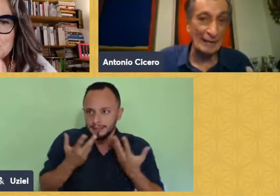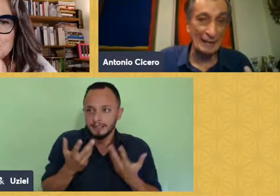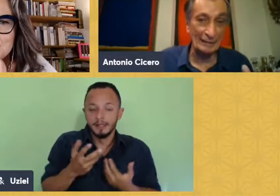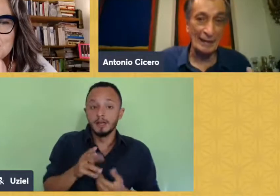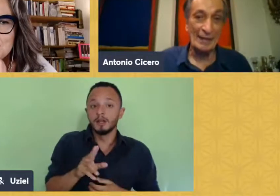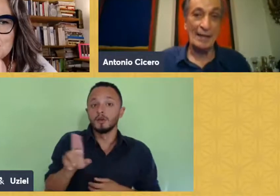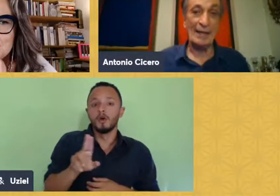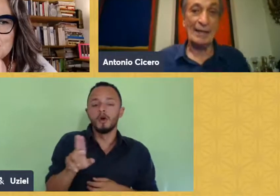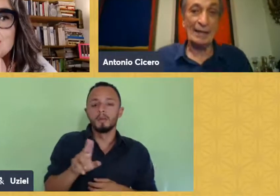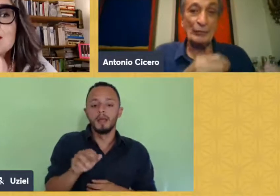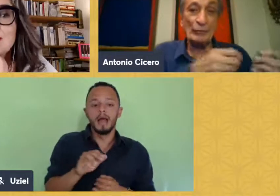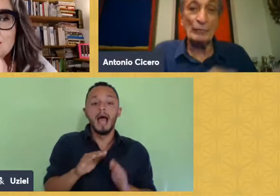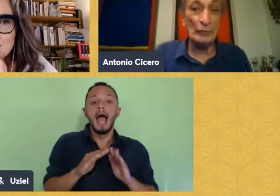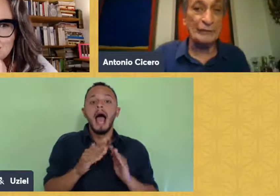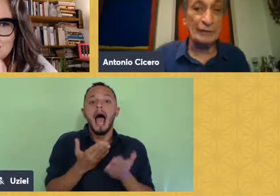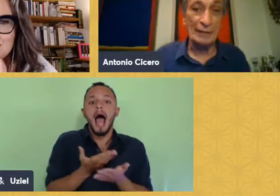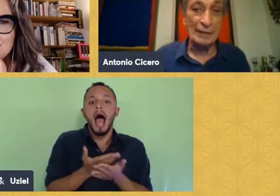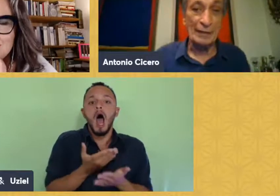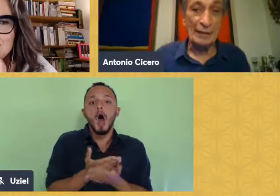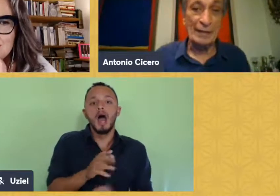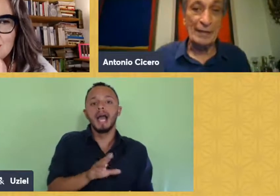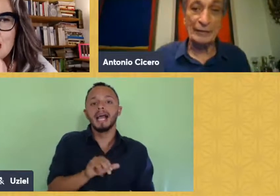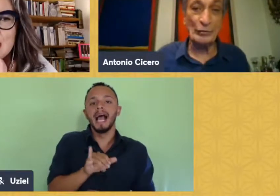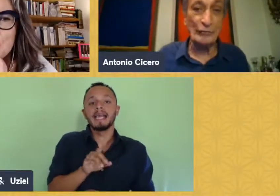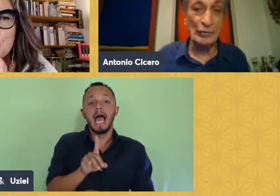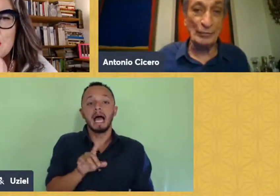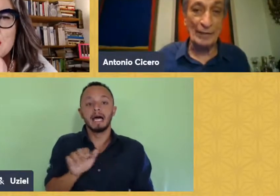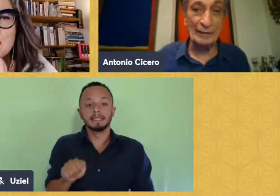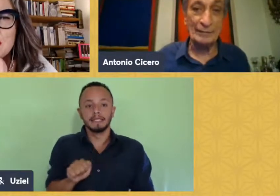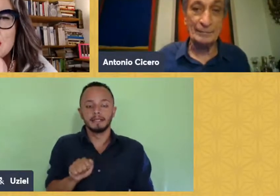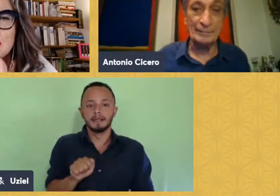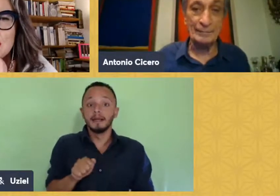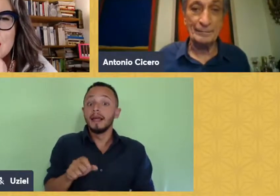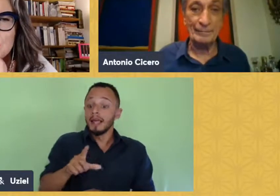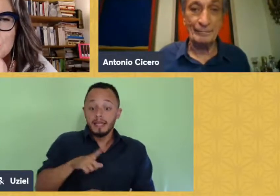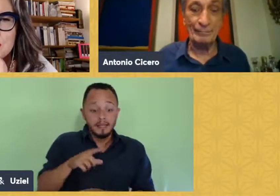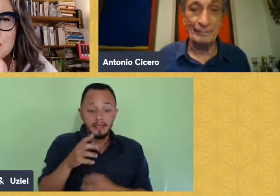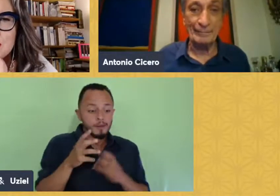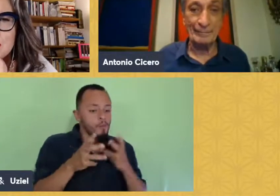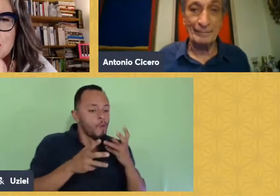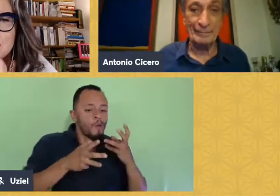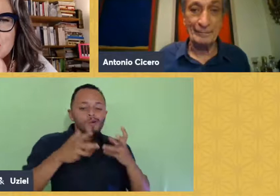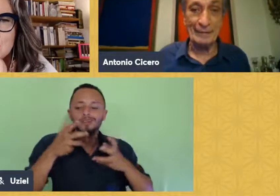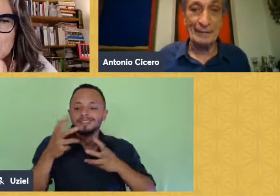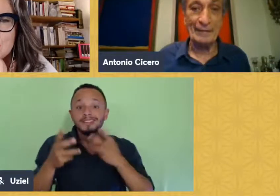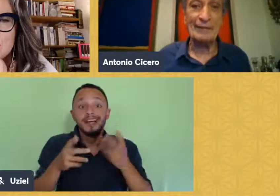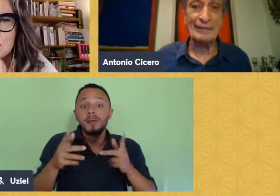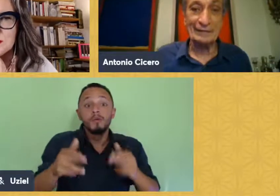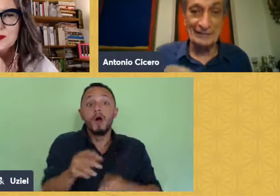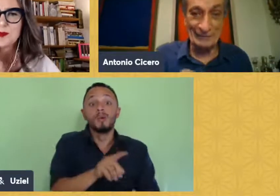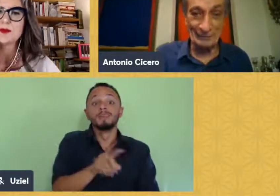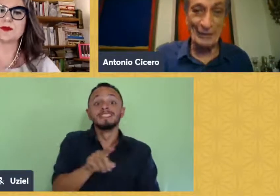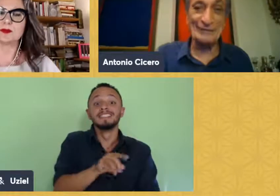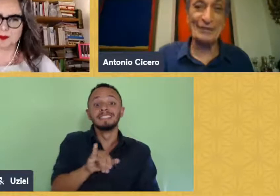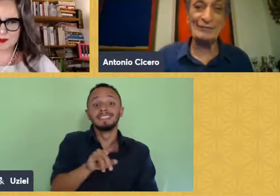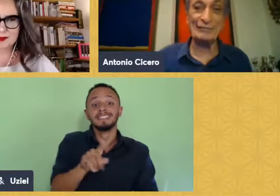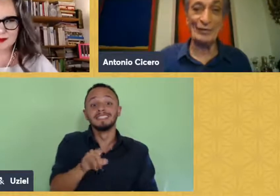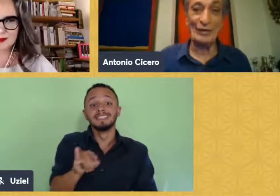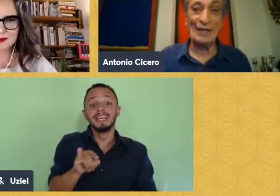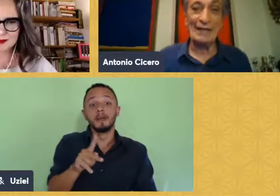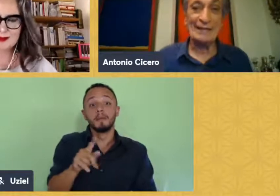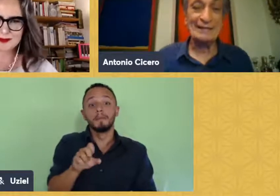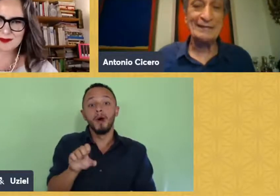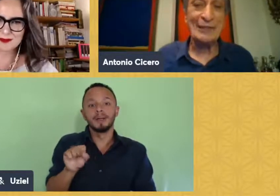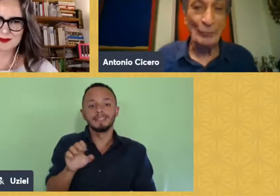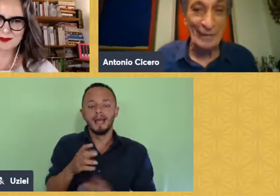Alma Caiada. Ela botou música. E quem gravou foi Zizi, né? Quem gravou foi Zizi, né? Zizi Posse? Zizi Posse